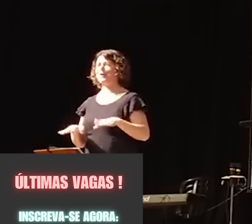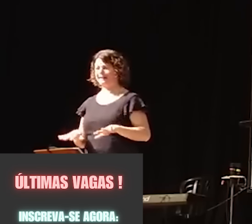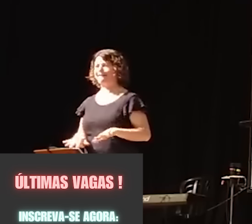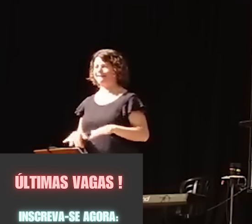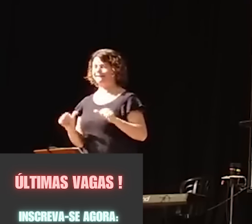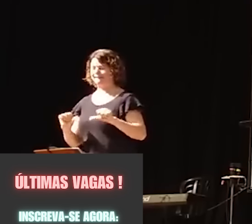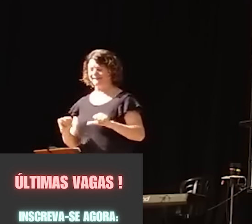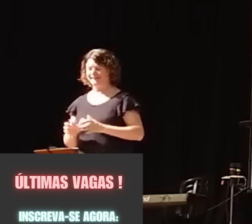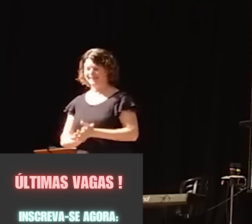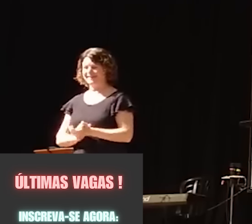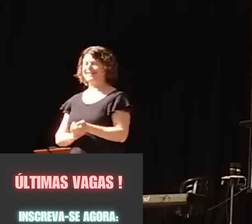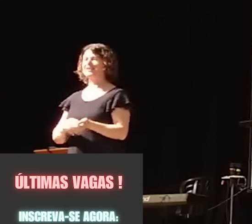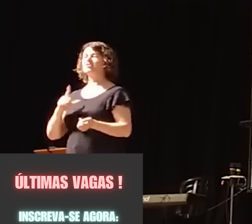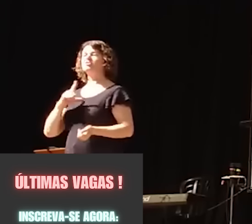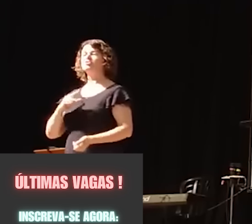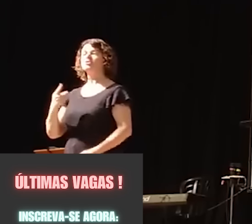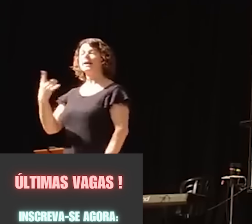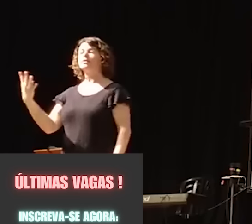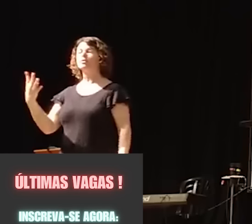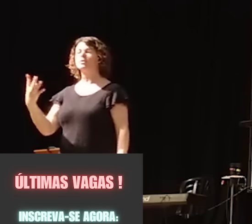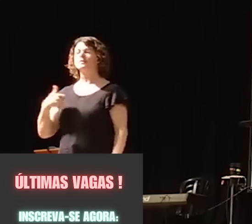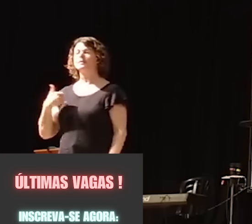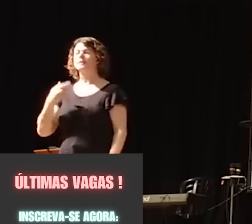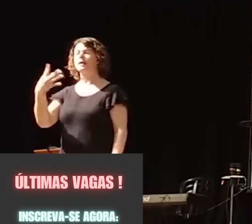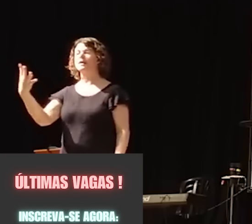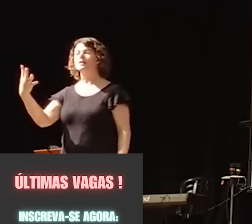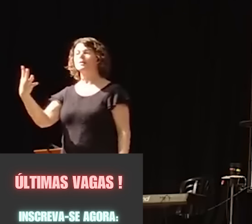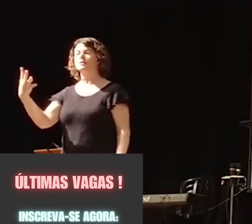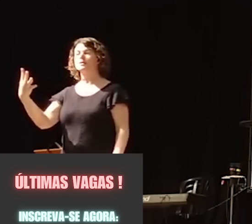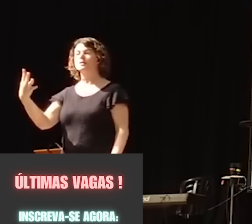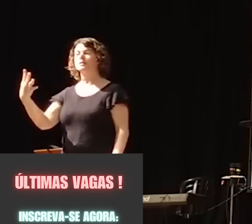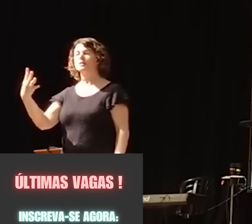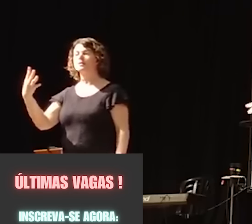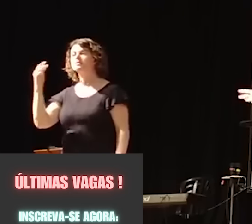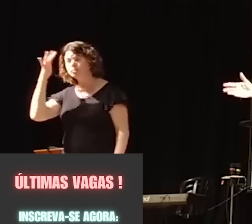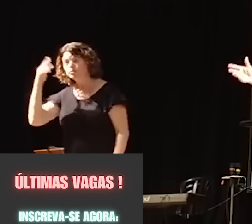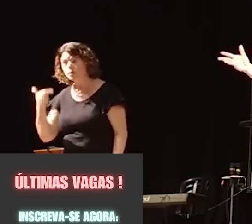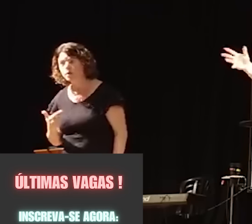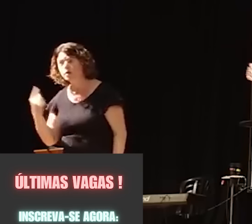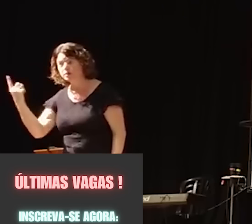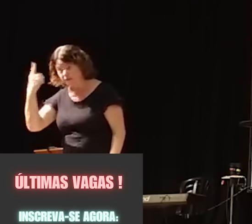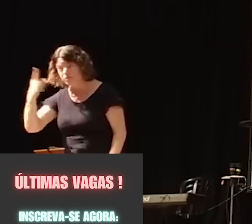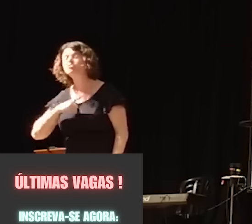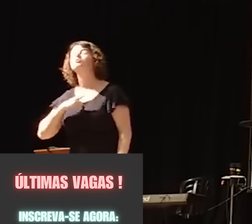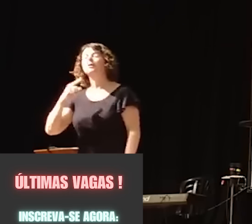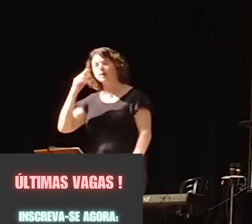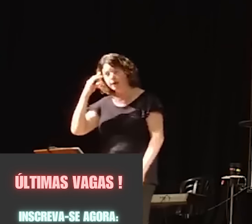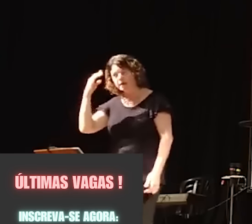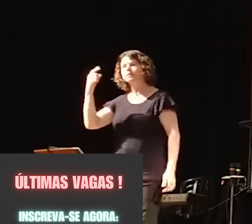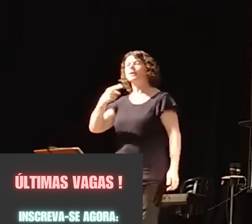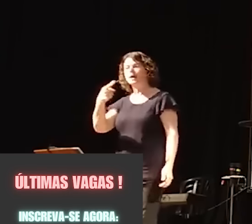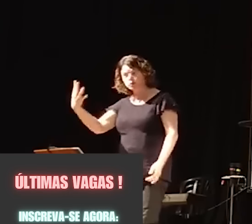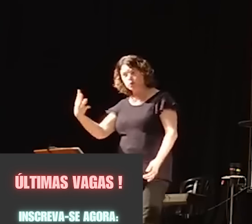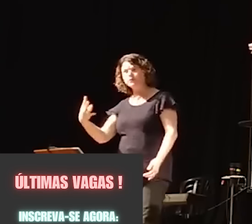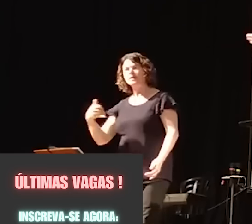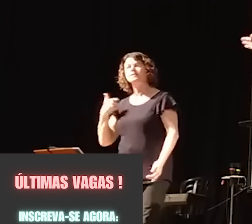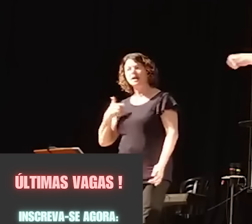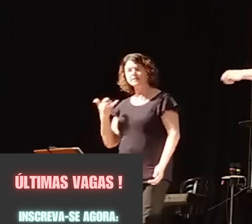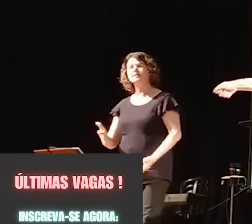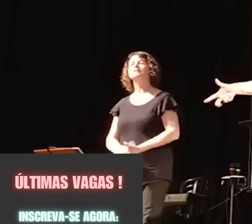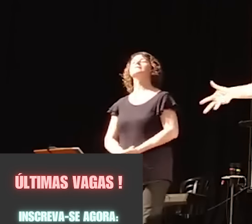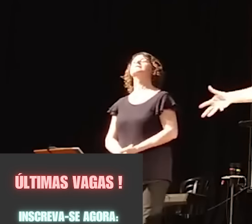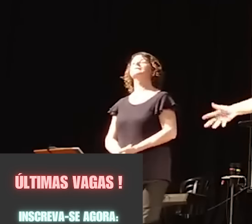já imaginou hoje esse menino tinha 14 anos você que trabalha os advogados que conhece aí o Estatuto da Criança do Adolescente imagina um